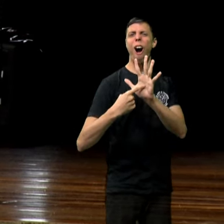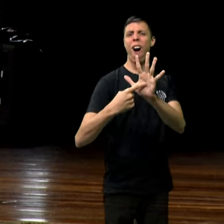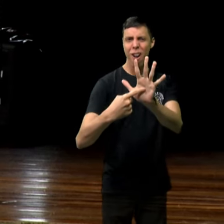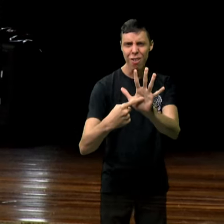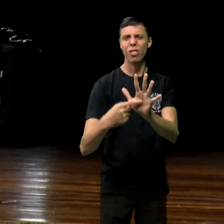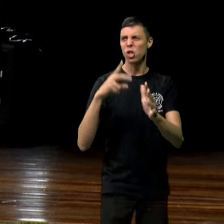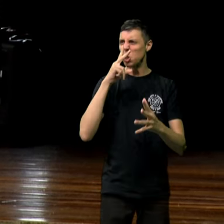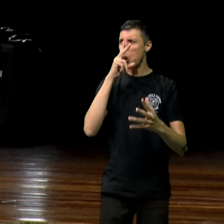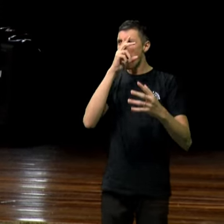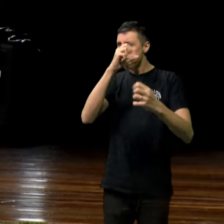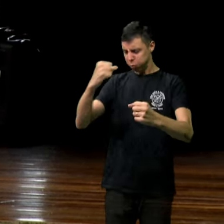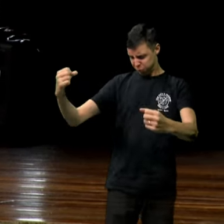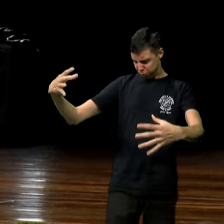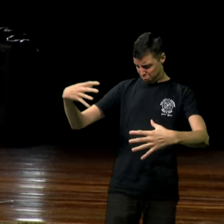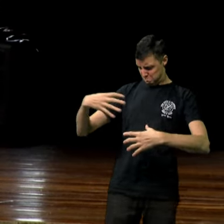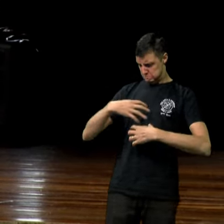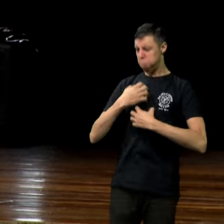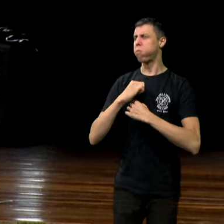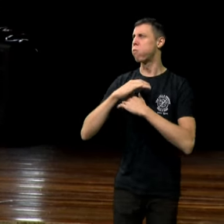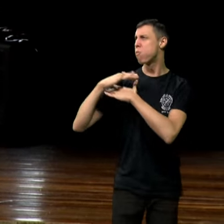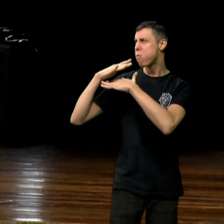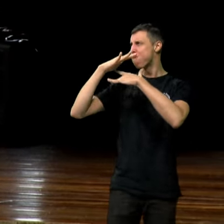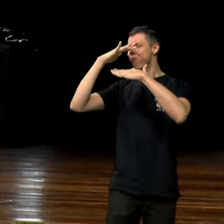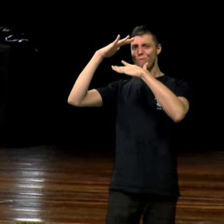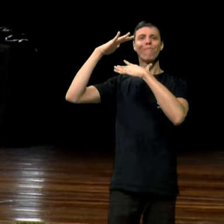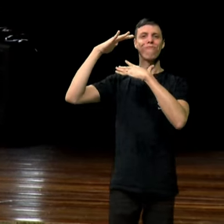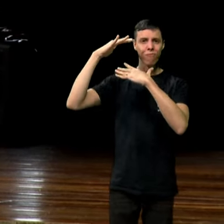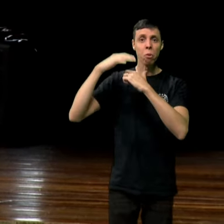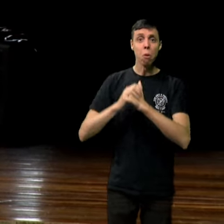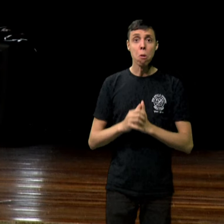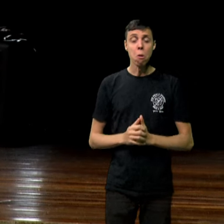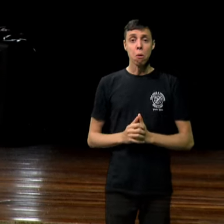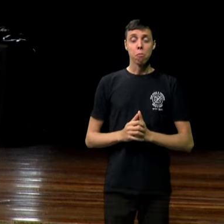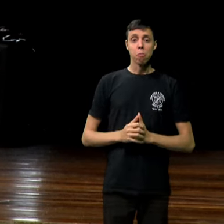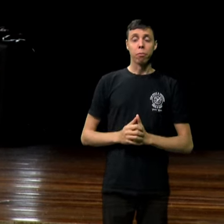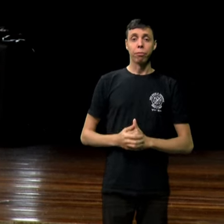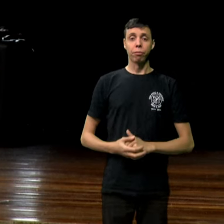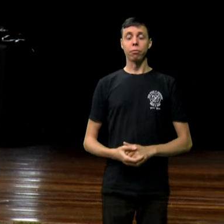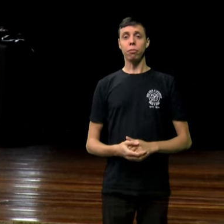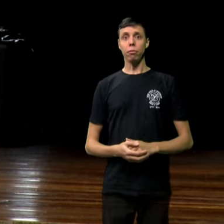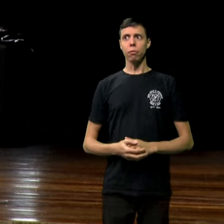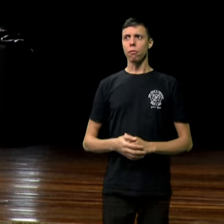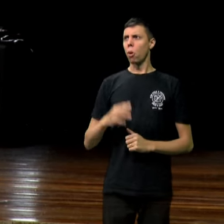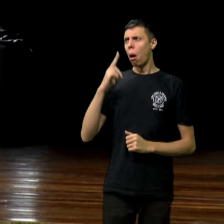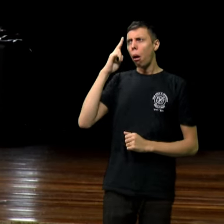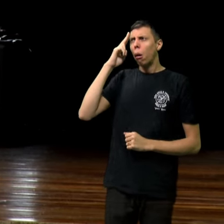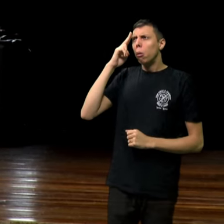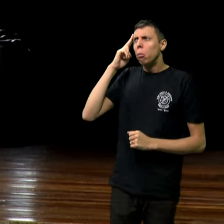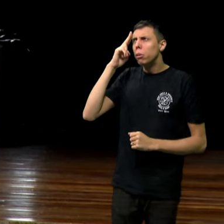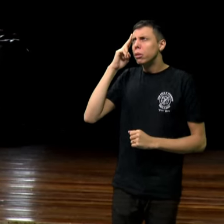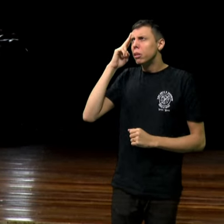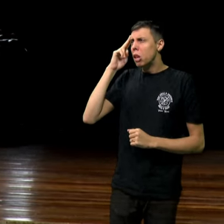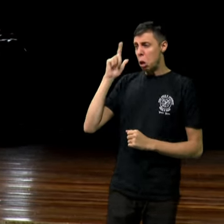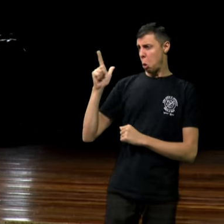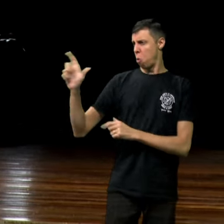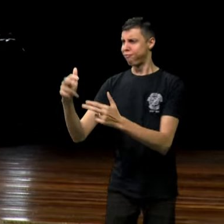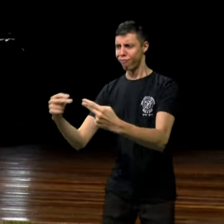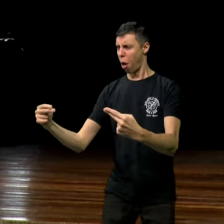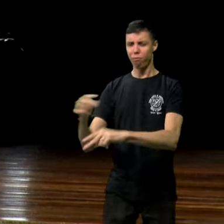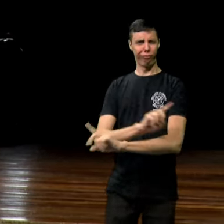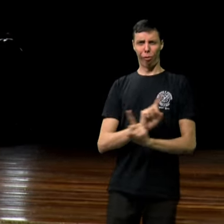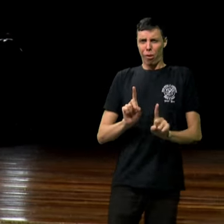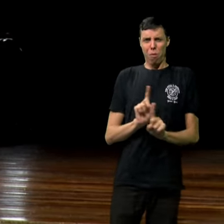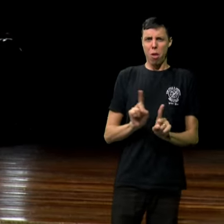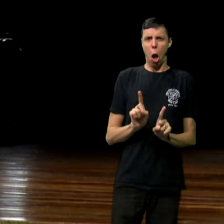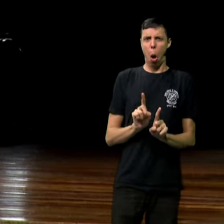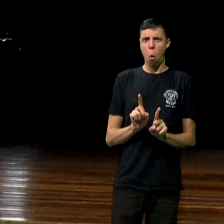desse poder encarnado em você. Você não vem levar um pensamento, nenhuma doutrina. Você vem levar a encarnação